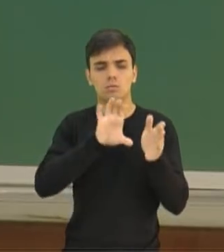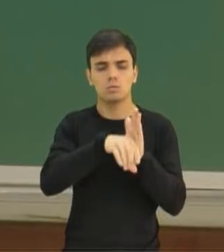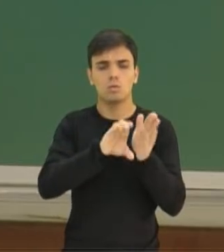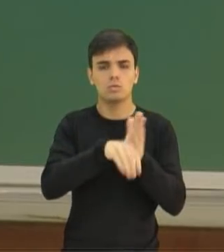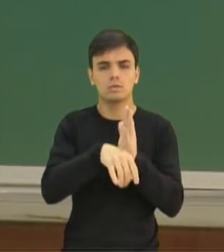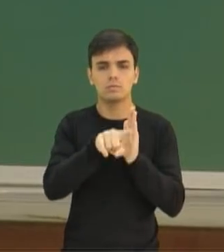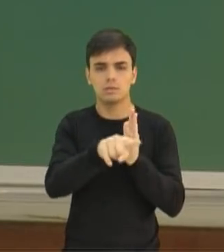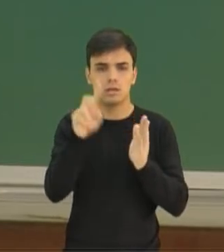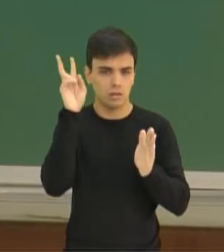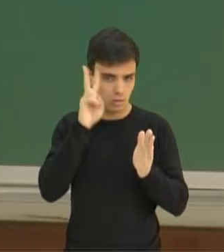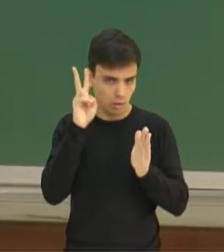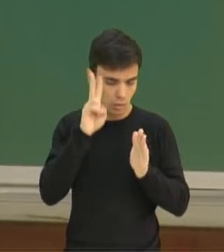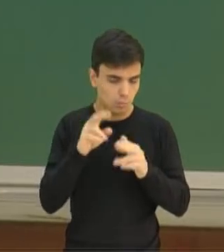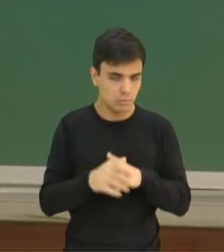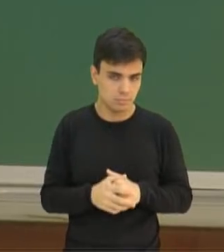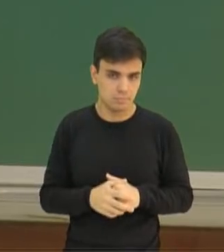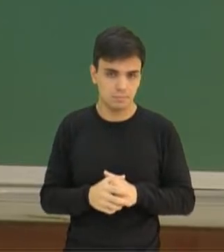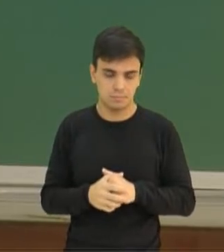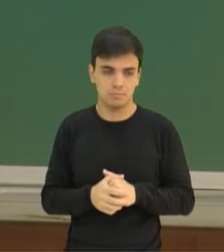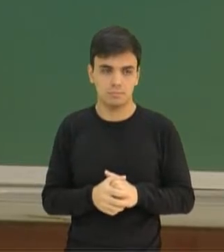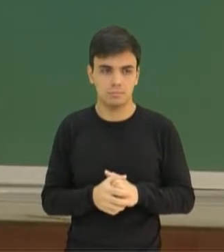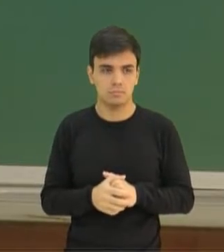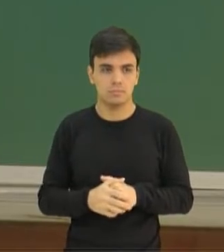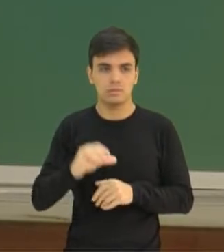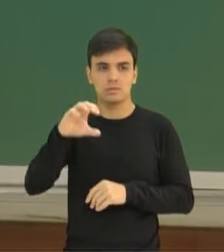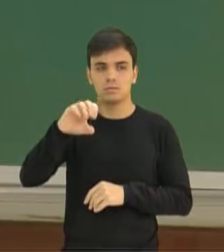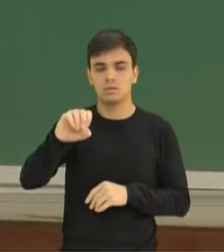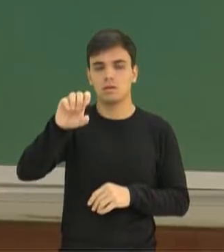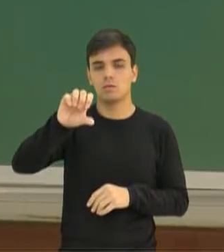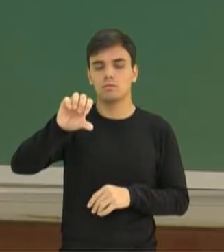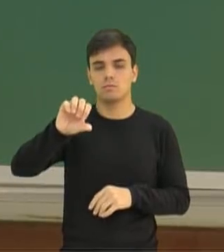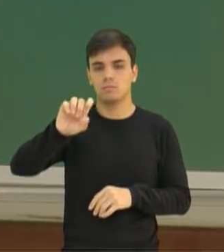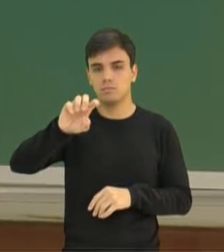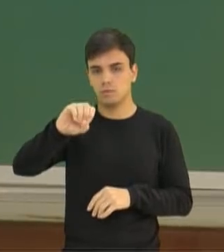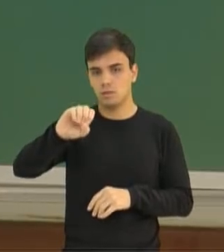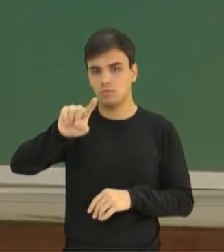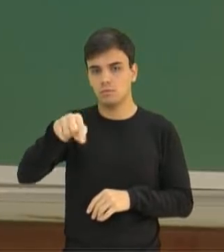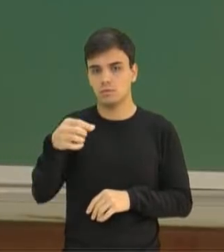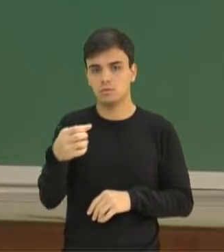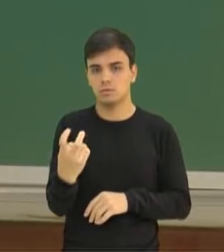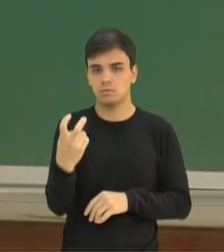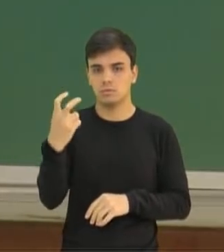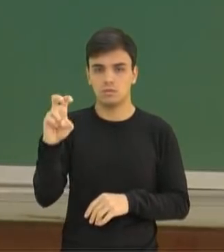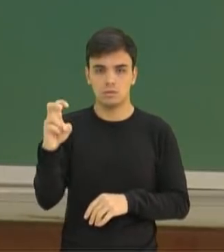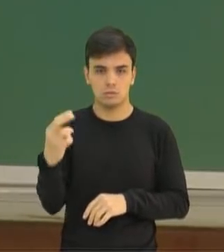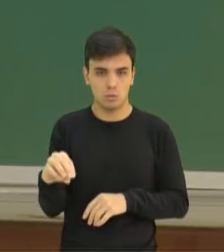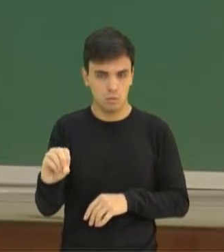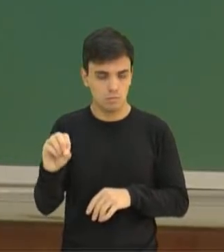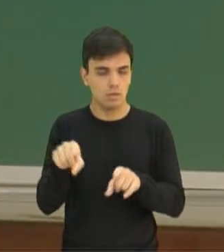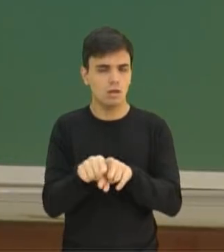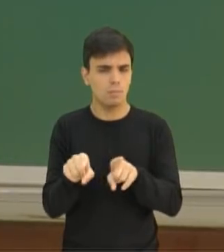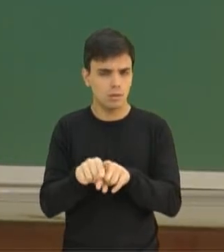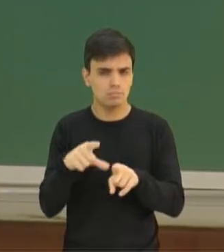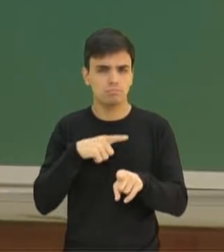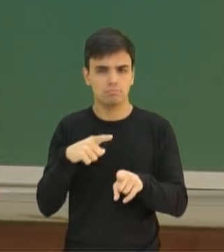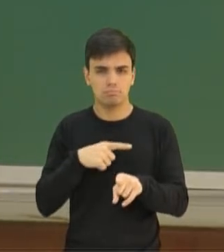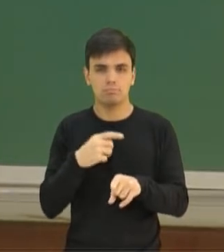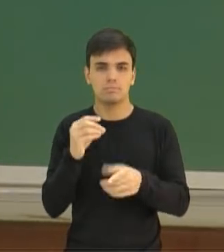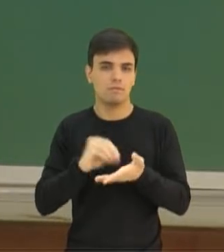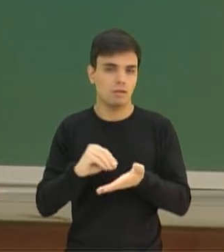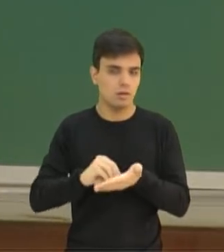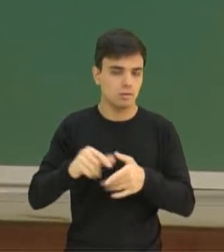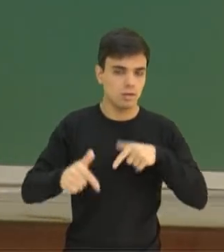vamos relembrar alguns conceitos. É 0,539 e a taxa de desemprego 12,5. Então